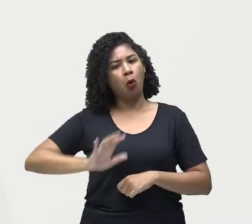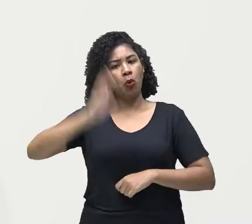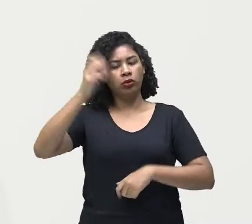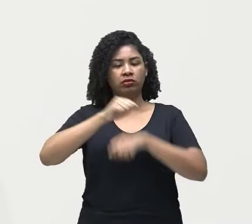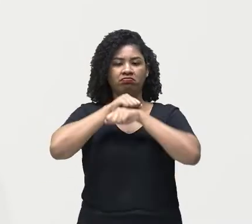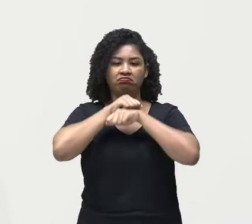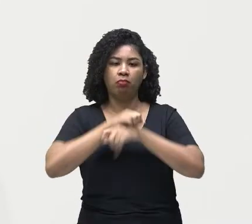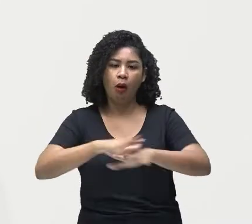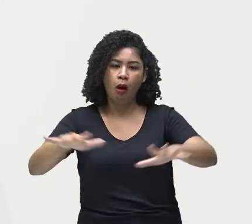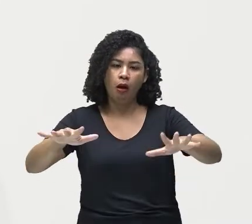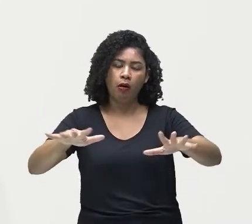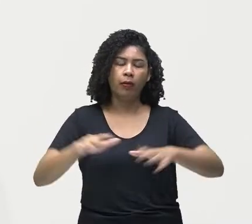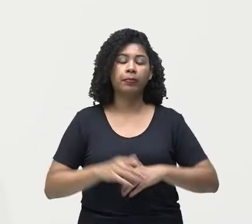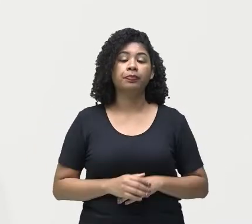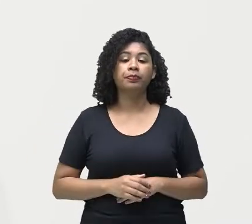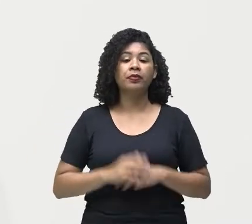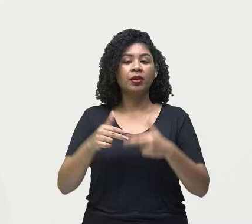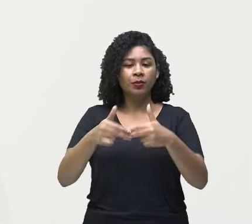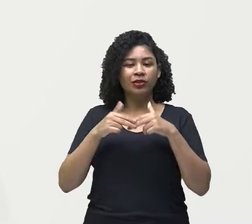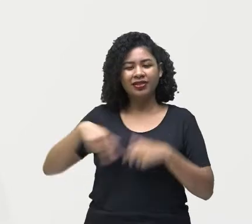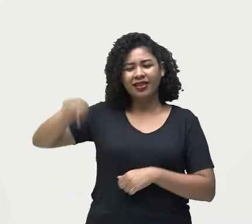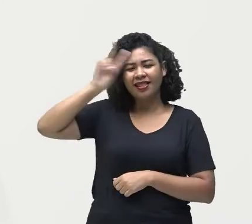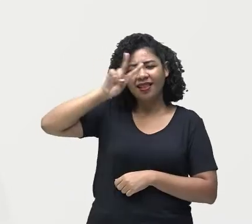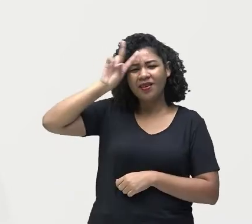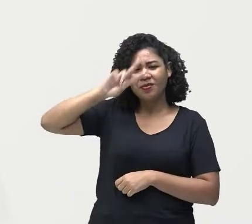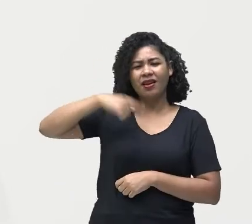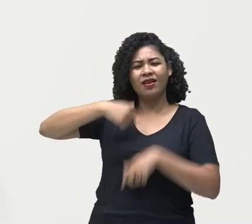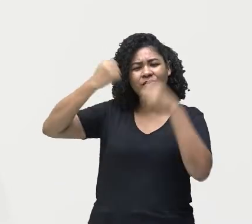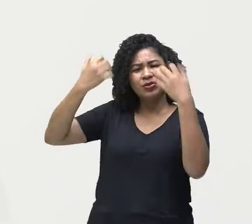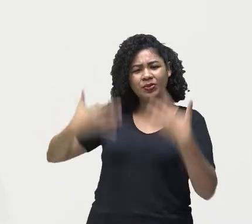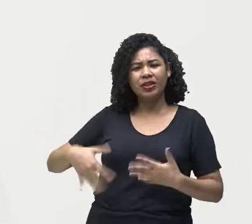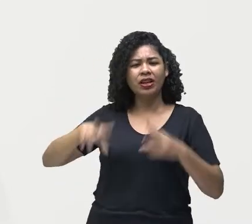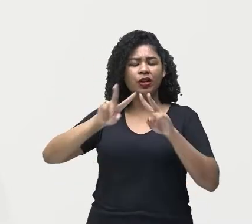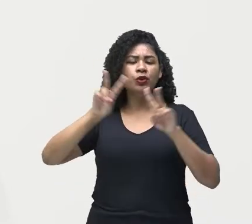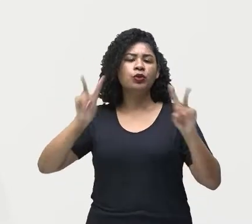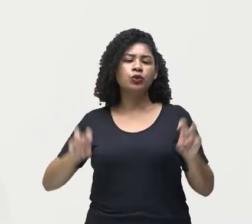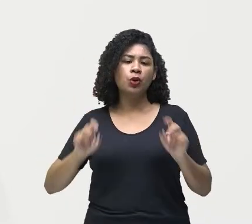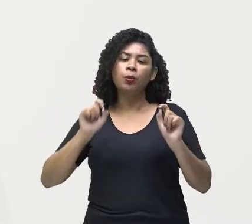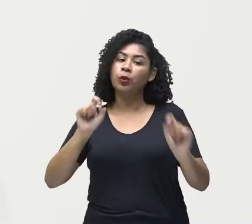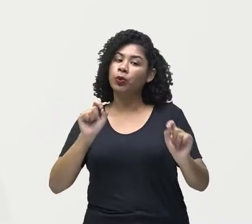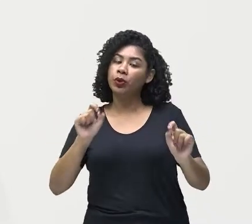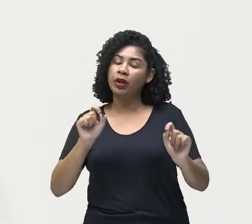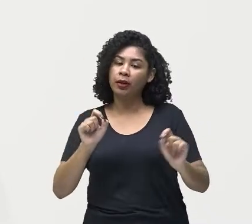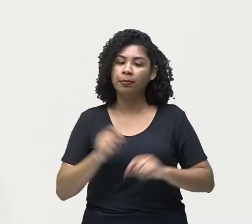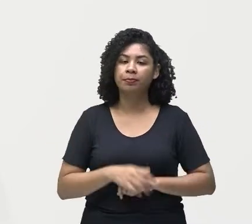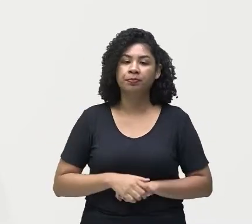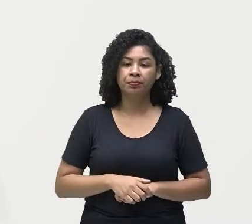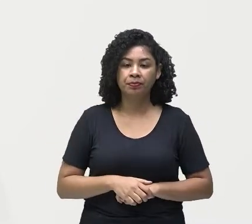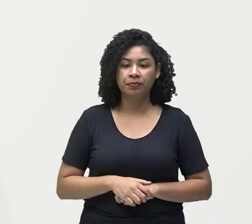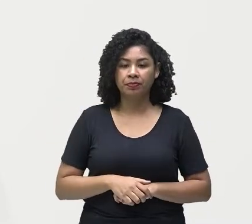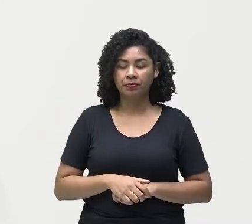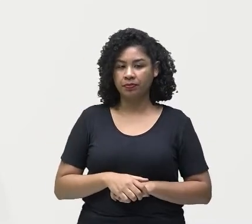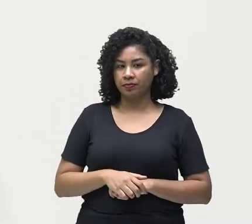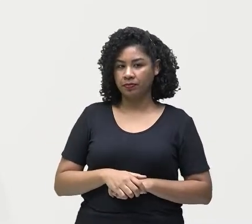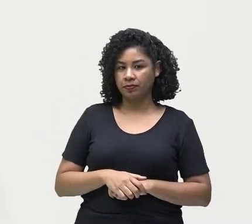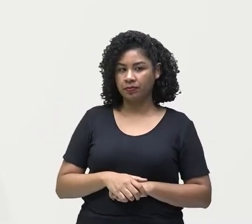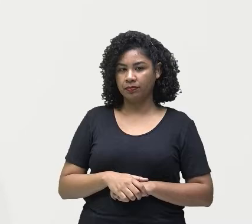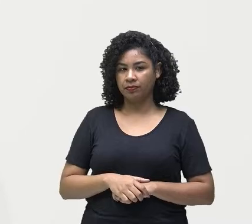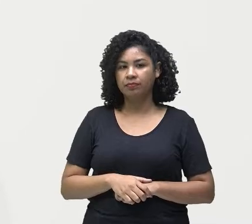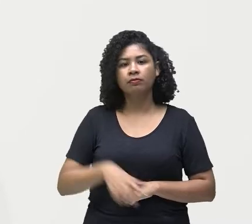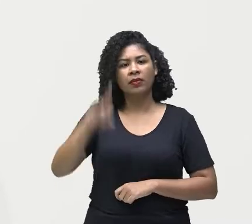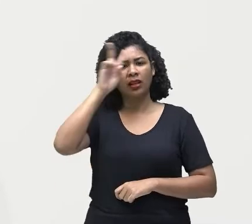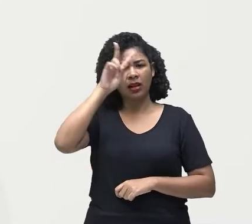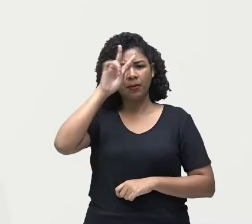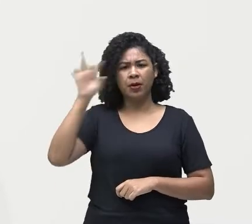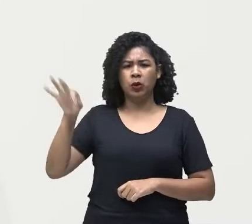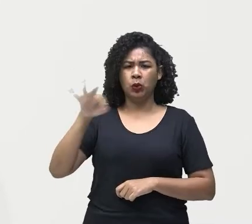etiológico, né? E sobre os vetores. Então, quando há mudança, que aquele agente etiológico, ele pode